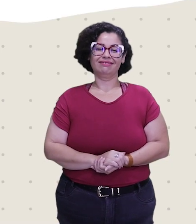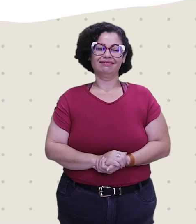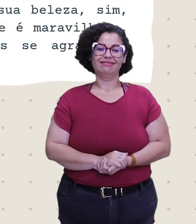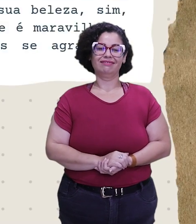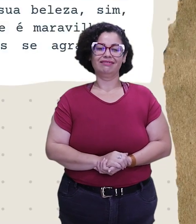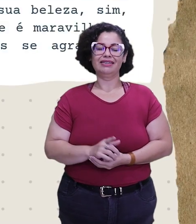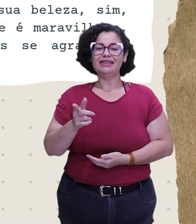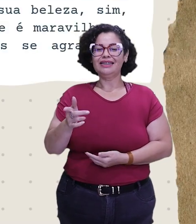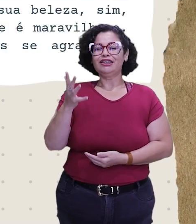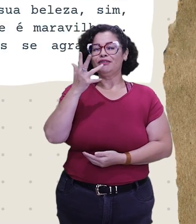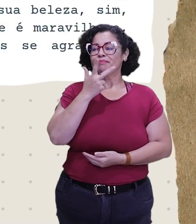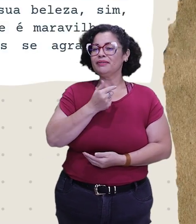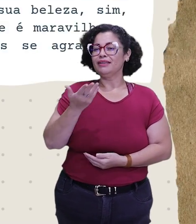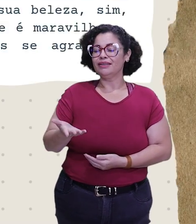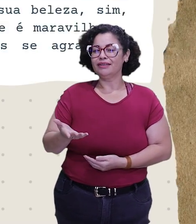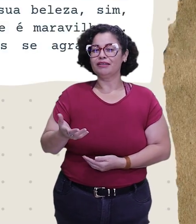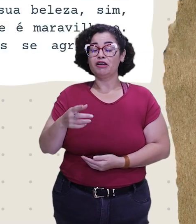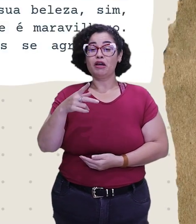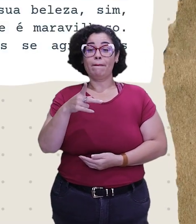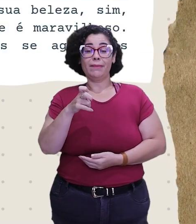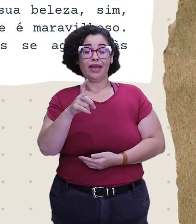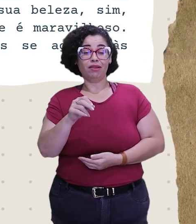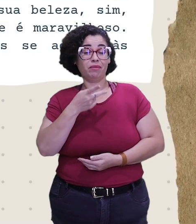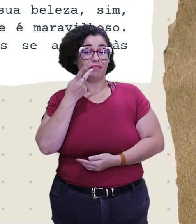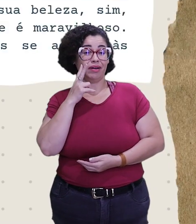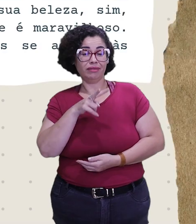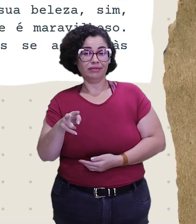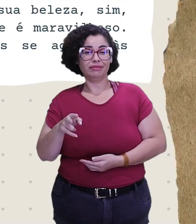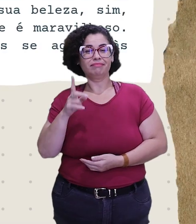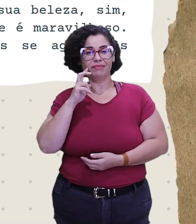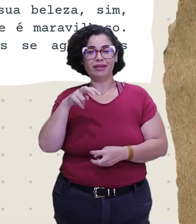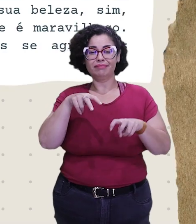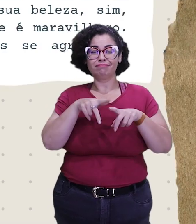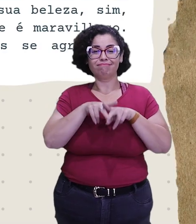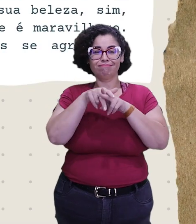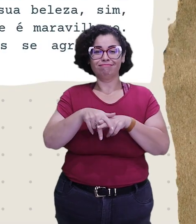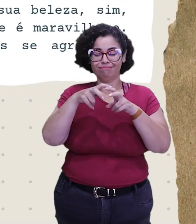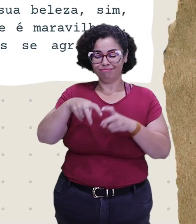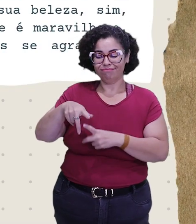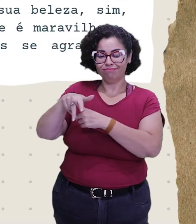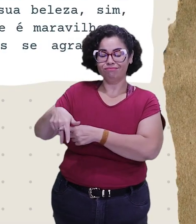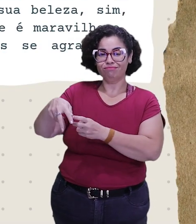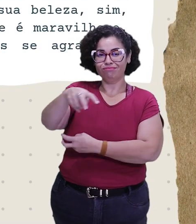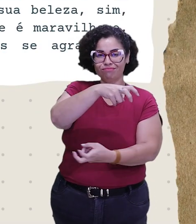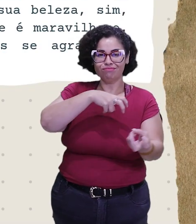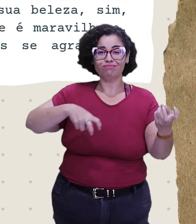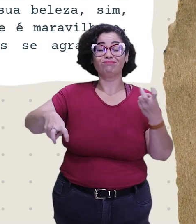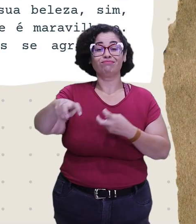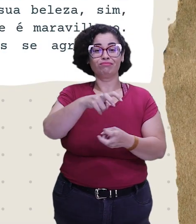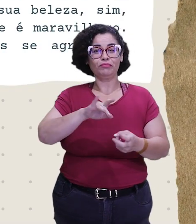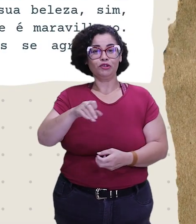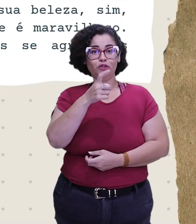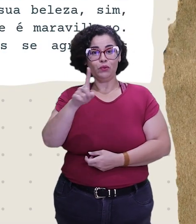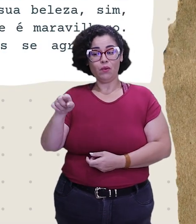É uma beleza, disse Pedro Bala, olhando o velho carrossel armado. E João Grande